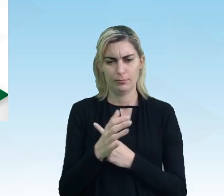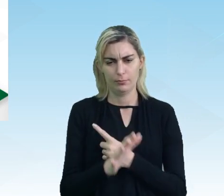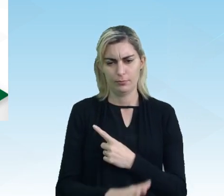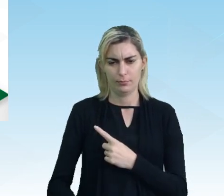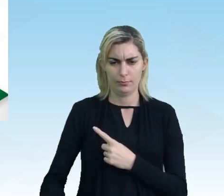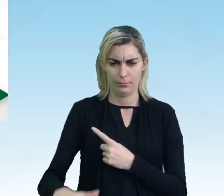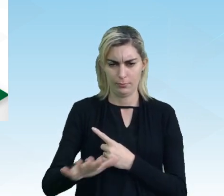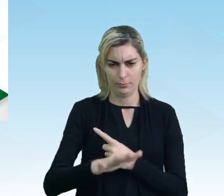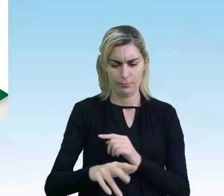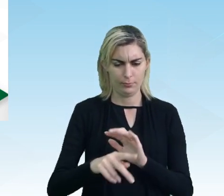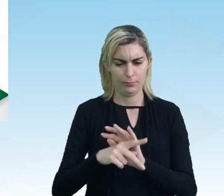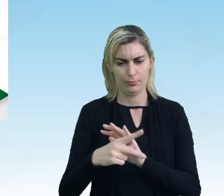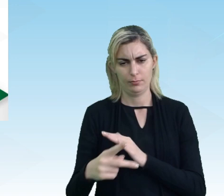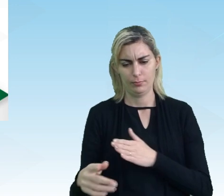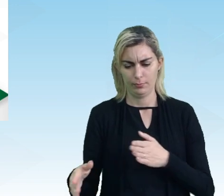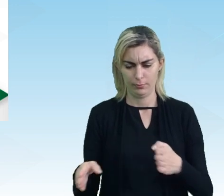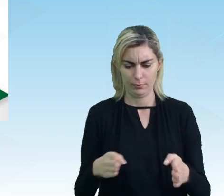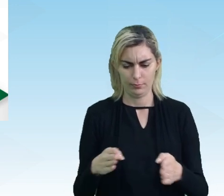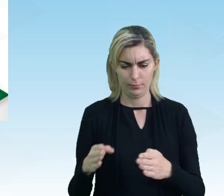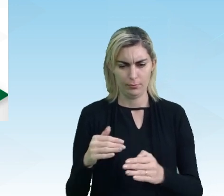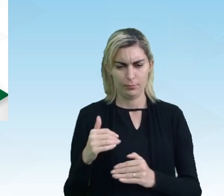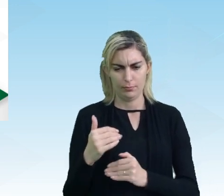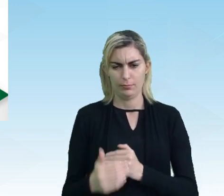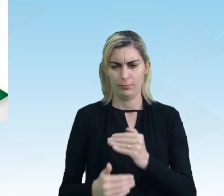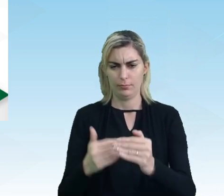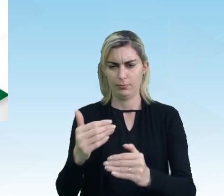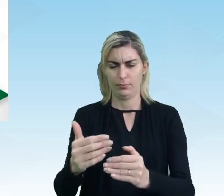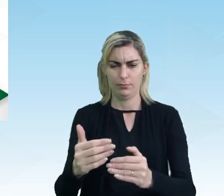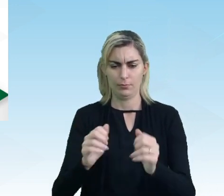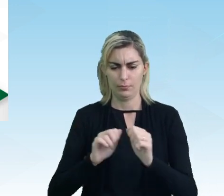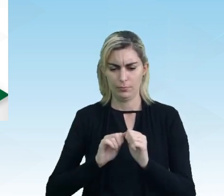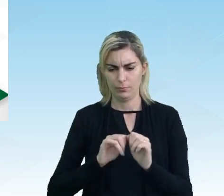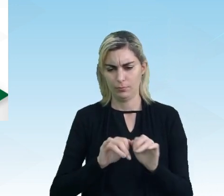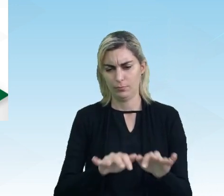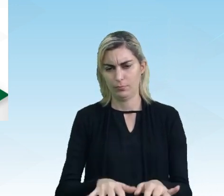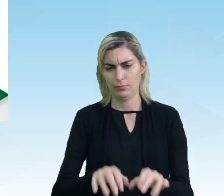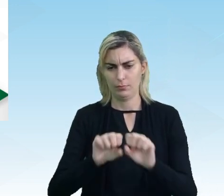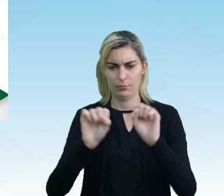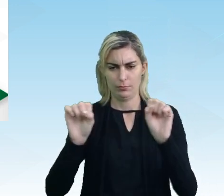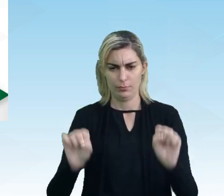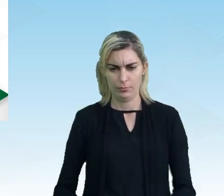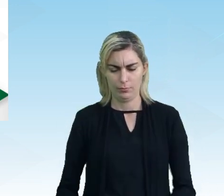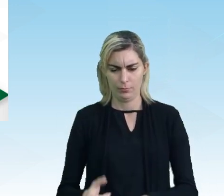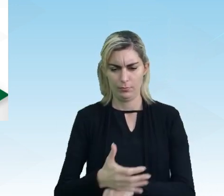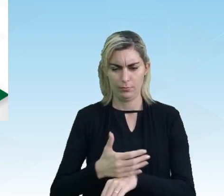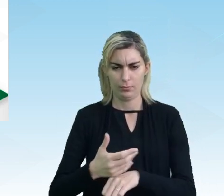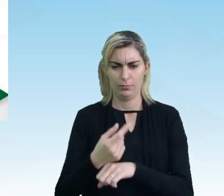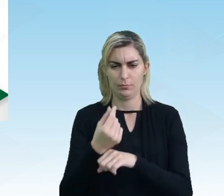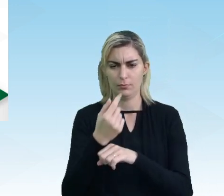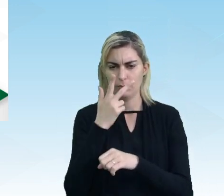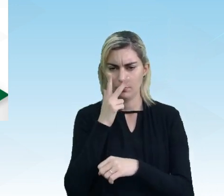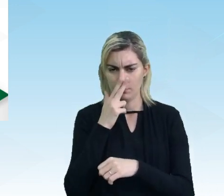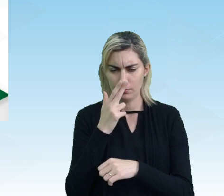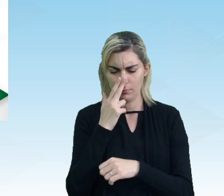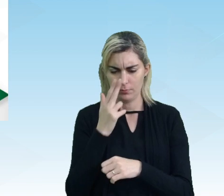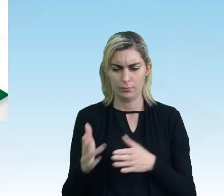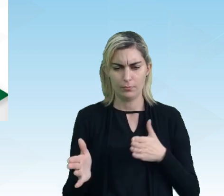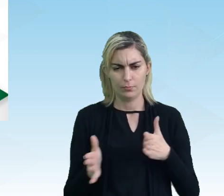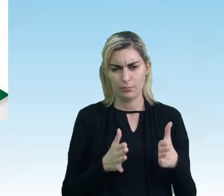vai corresponder ao período de maior avanço e expansão do sistema capitalista. Mesmo que de